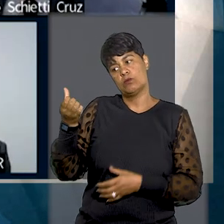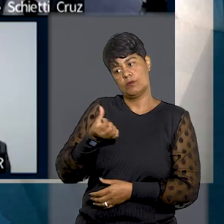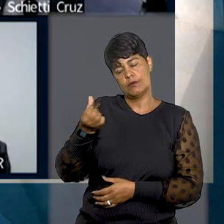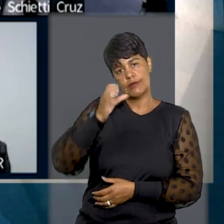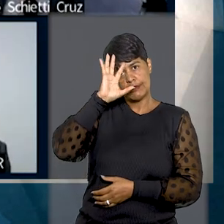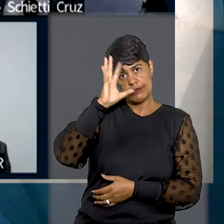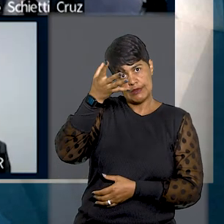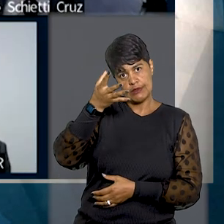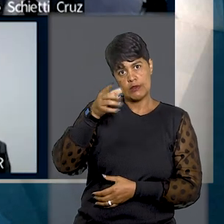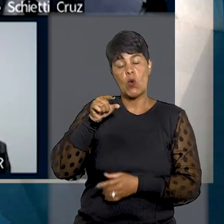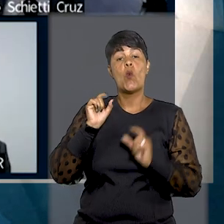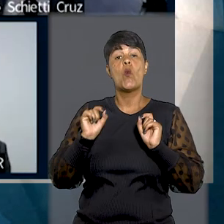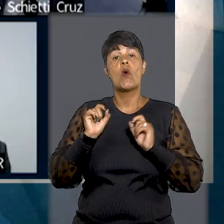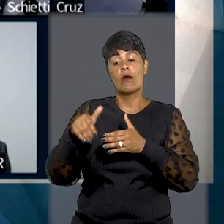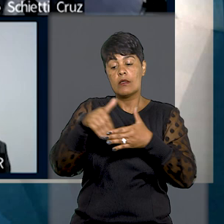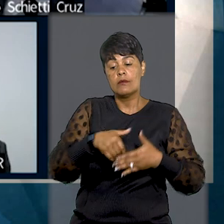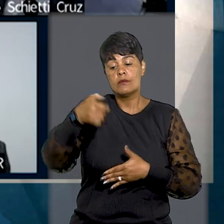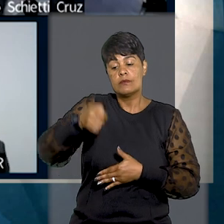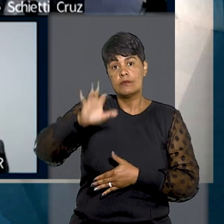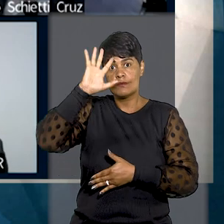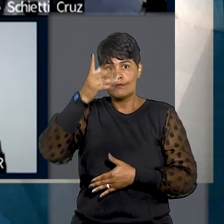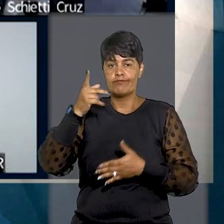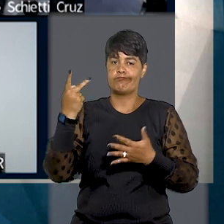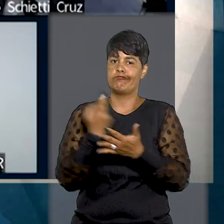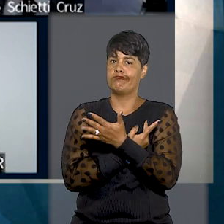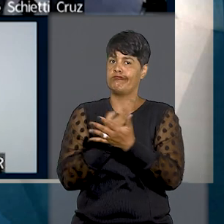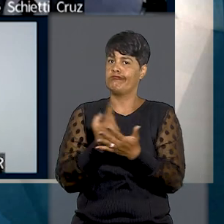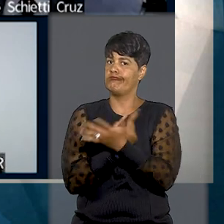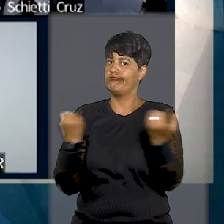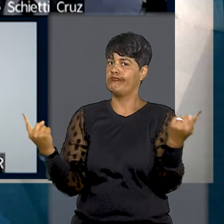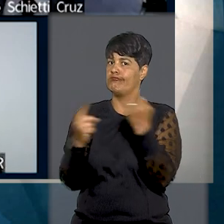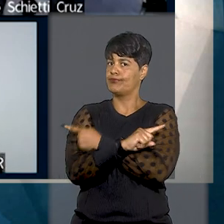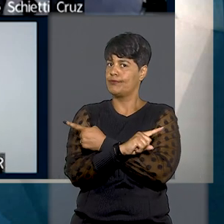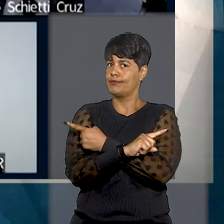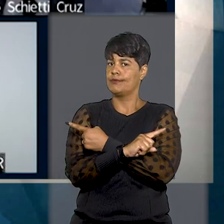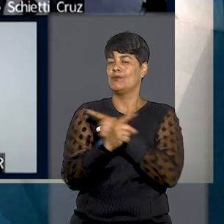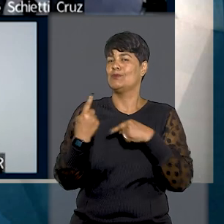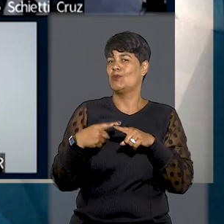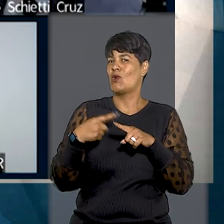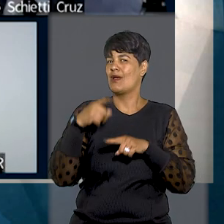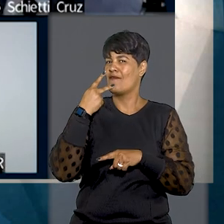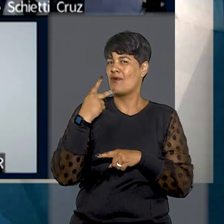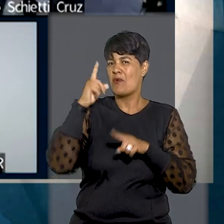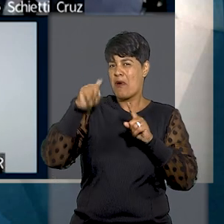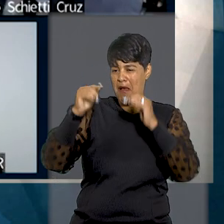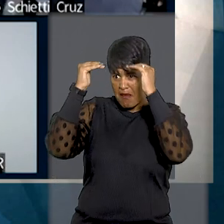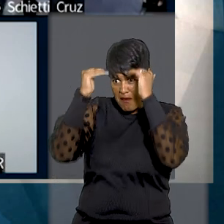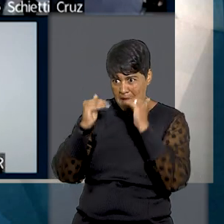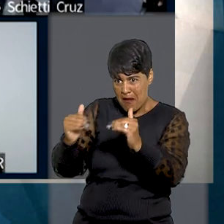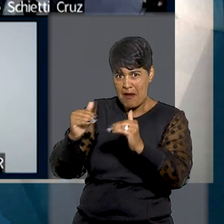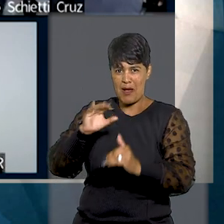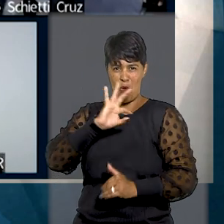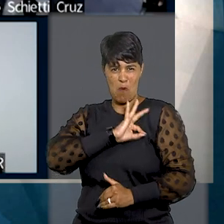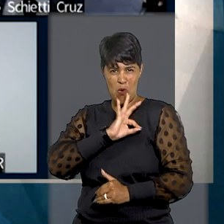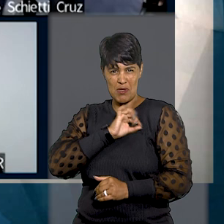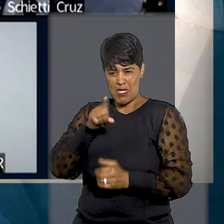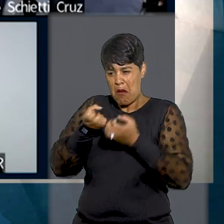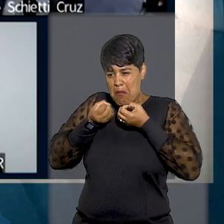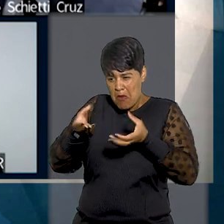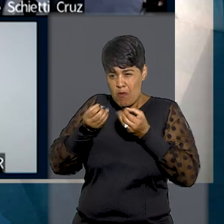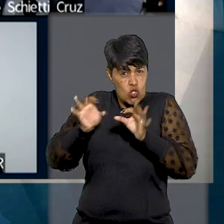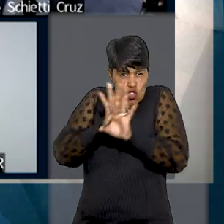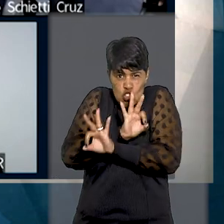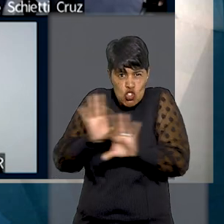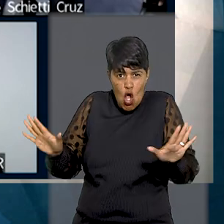acordo do Tribunal de Justiça de São Paulo adotou o raciocínio enviesado ao considerar como verdade incontestável a palavra